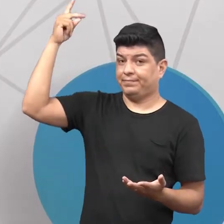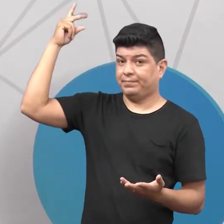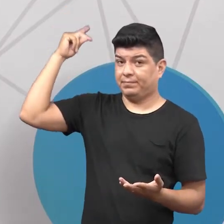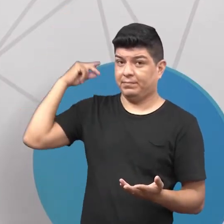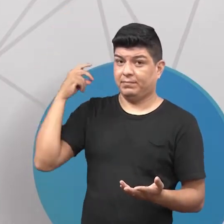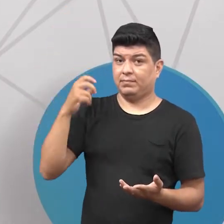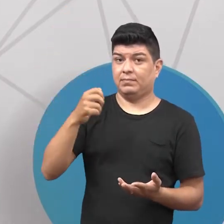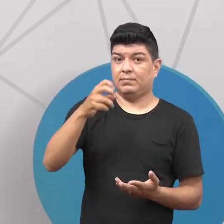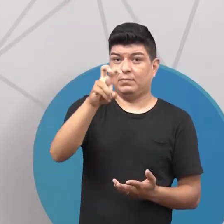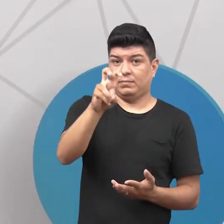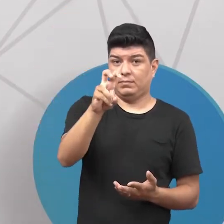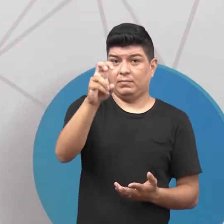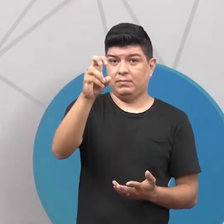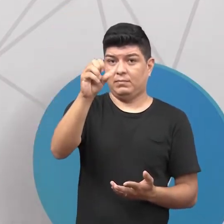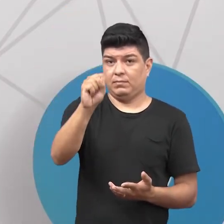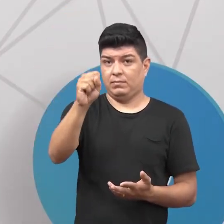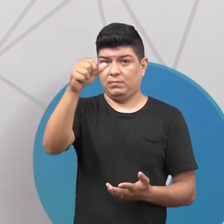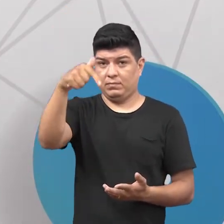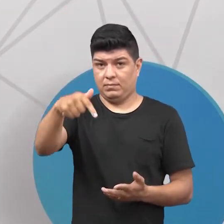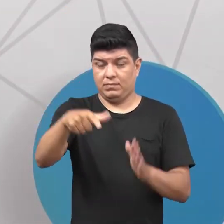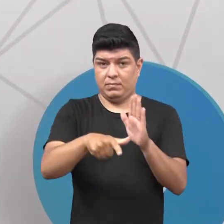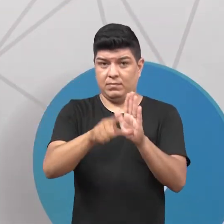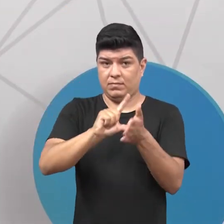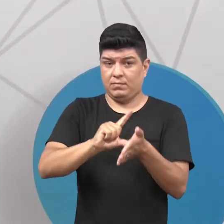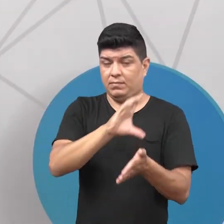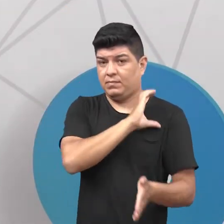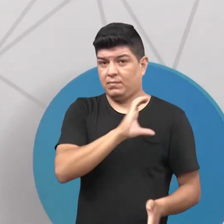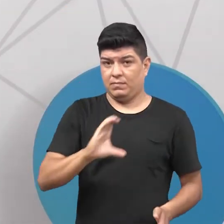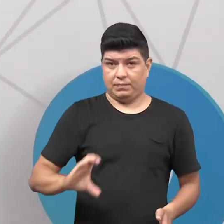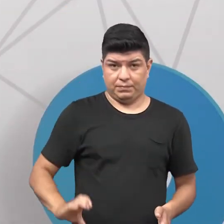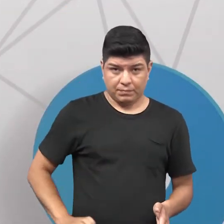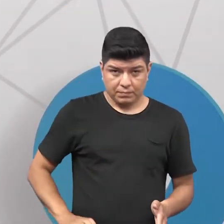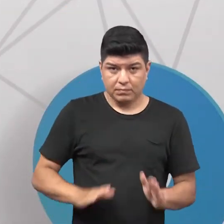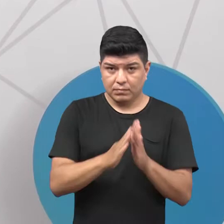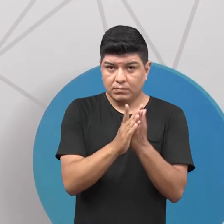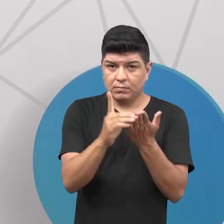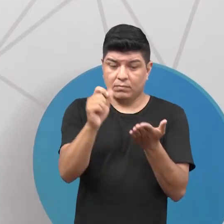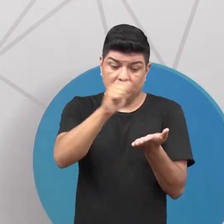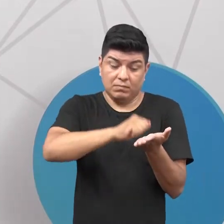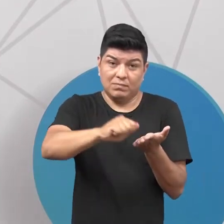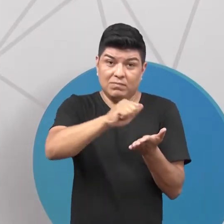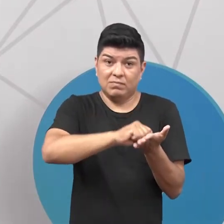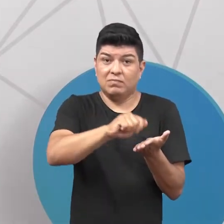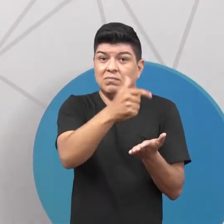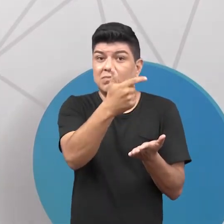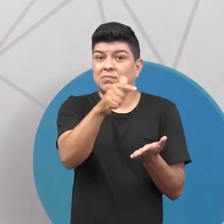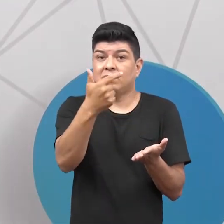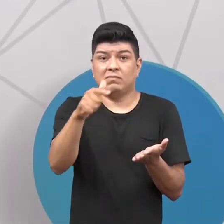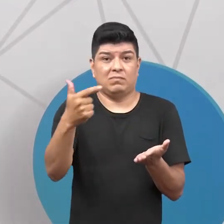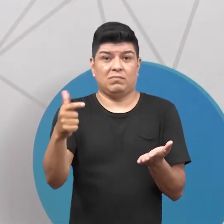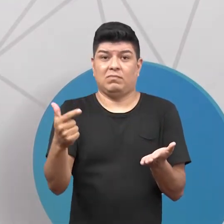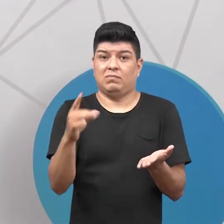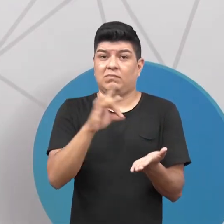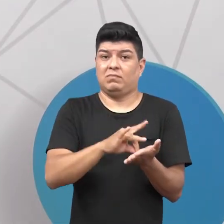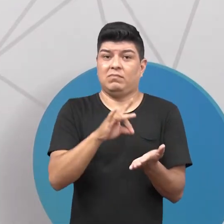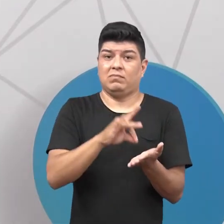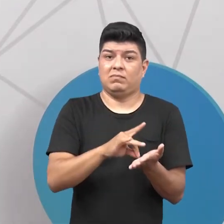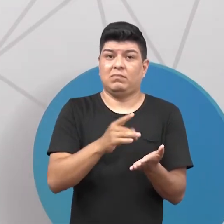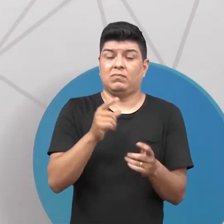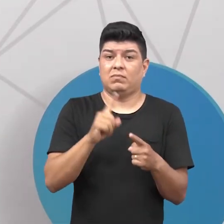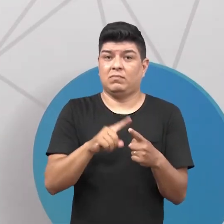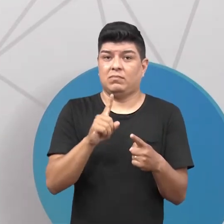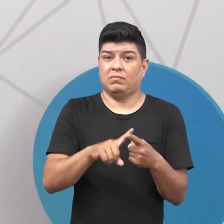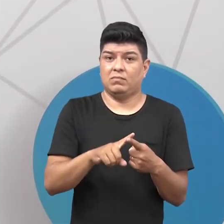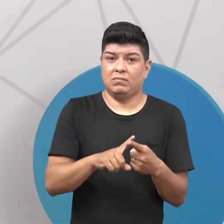ano 587 a.C., quando essa parte da Bíblia foi escrita, ainda não existia nem a lógica, porque Aristóteles ainda não